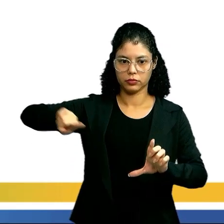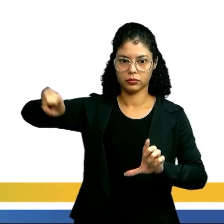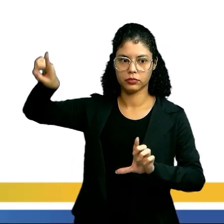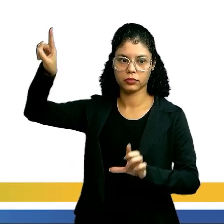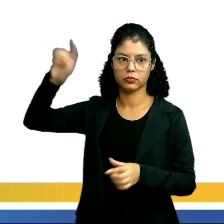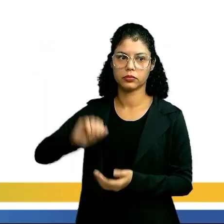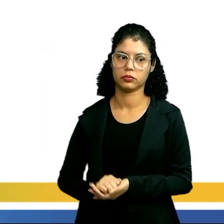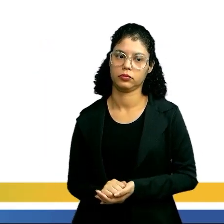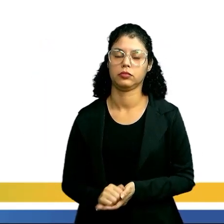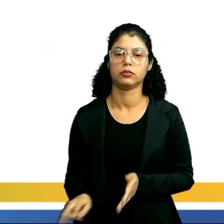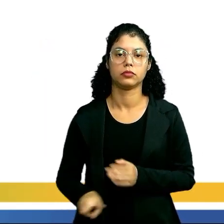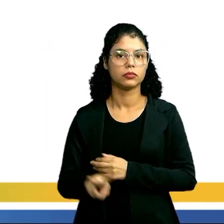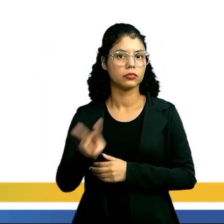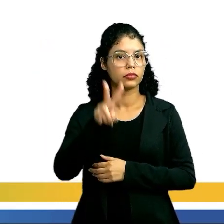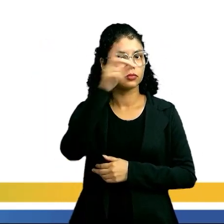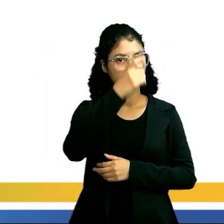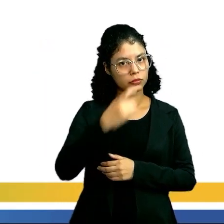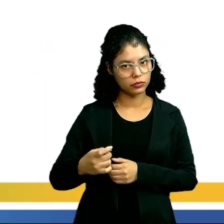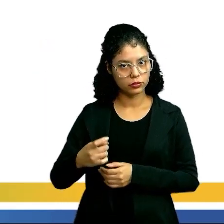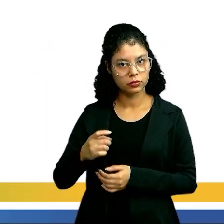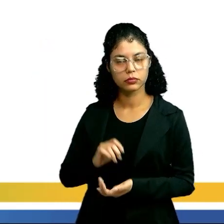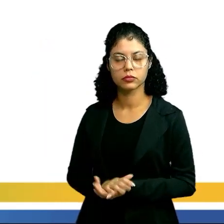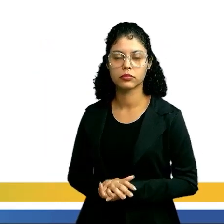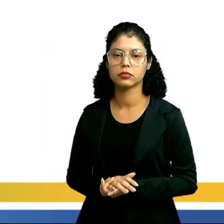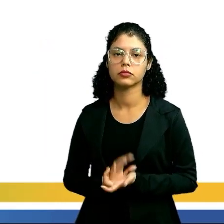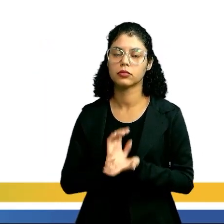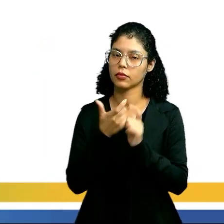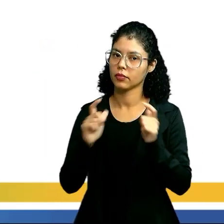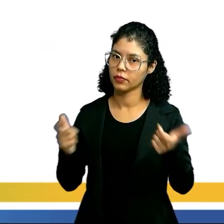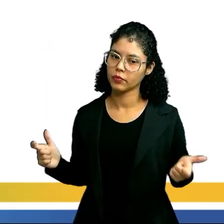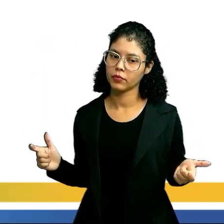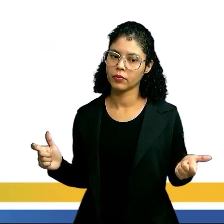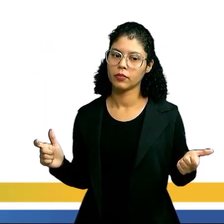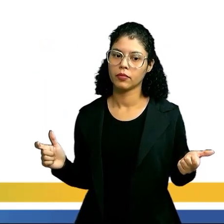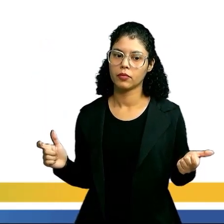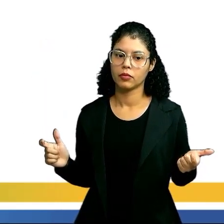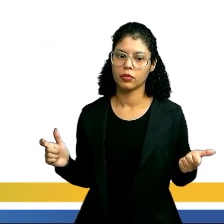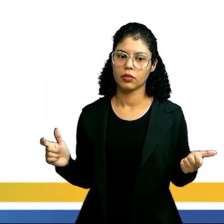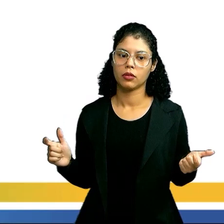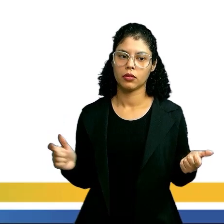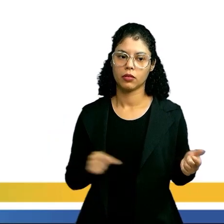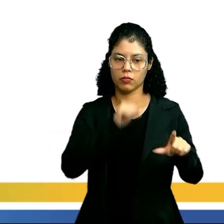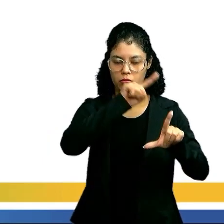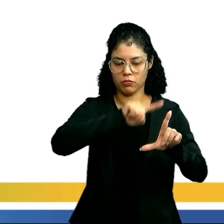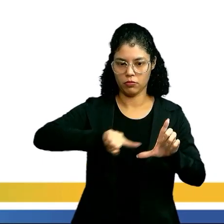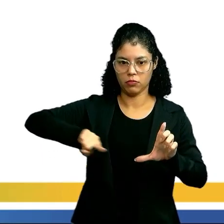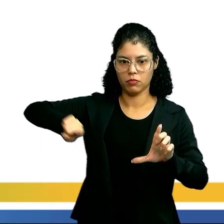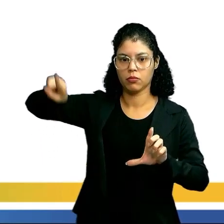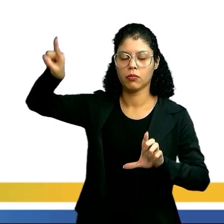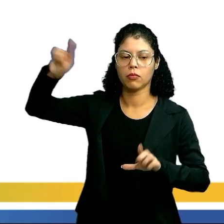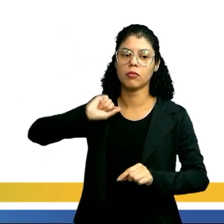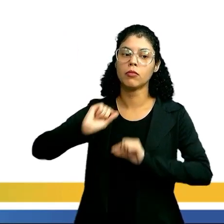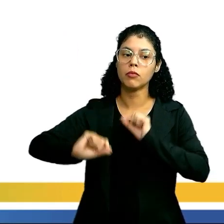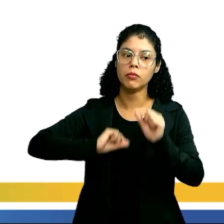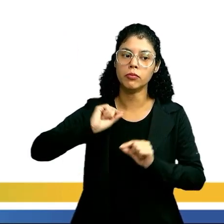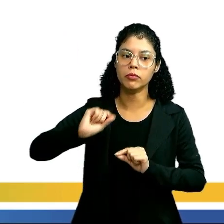tenho aqui, ó, os valores para x aumentando. E essa curva aqui também, ela está,